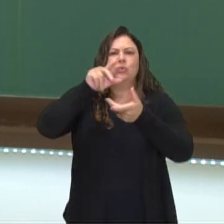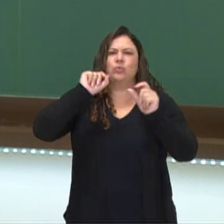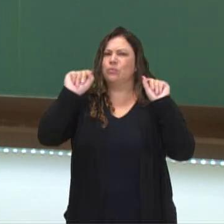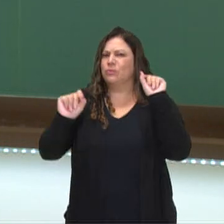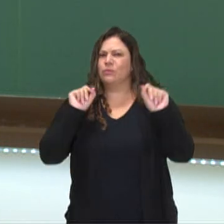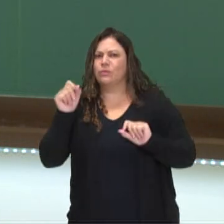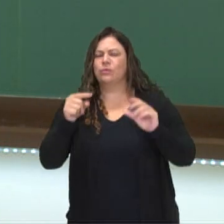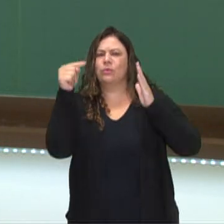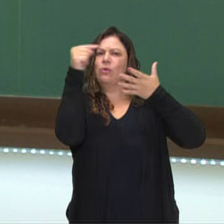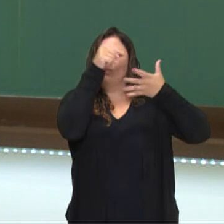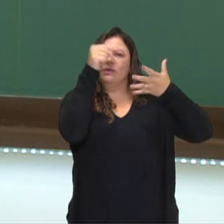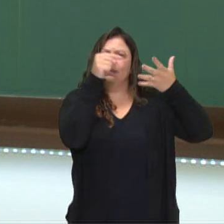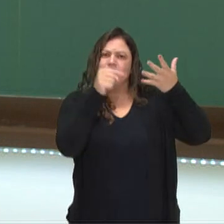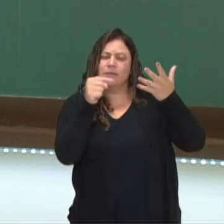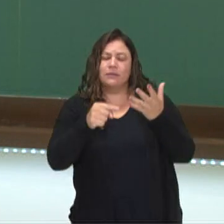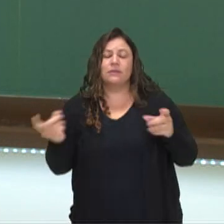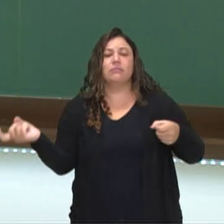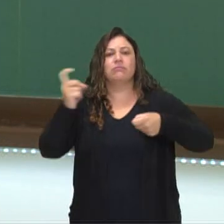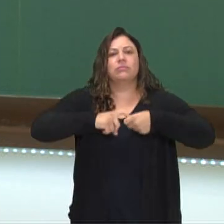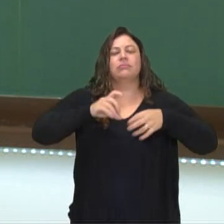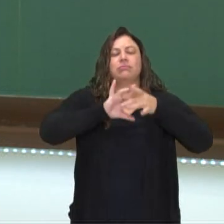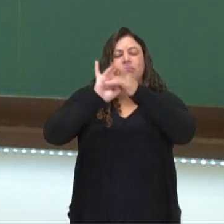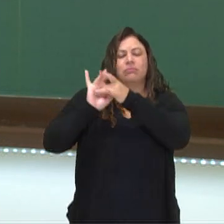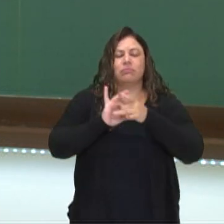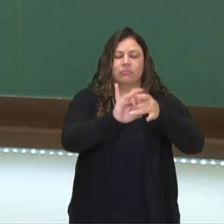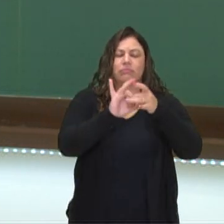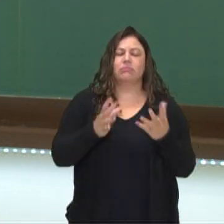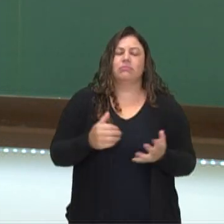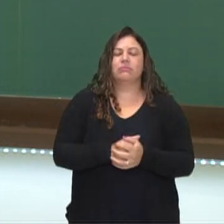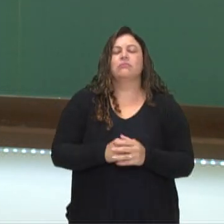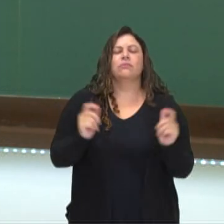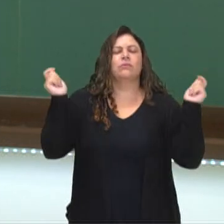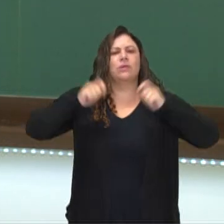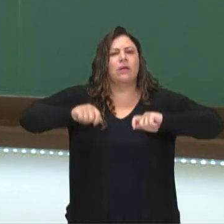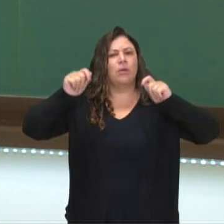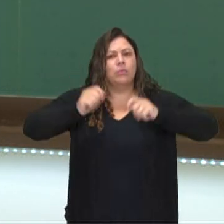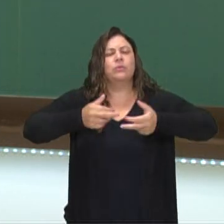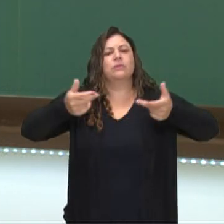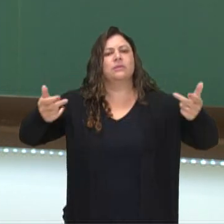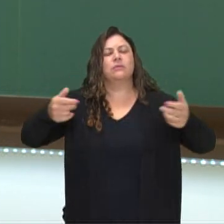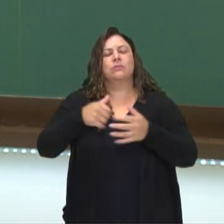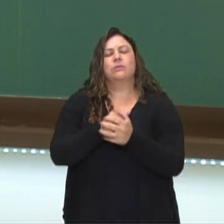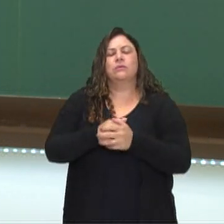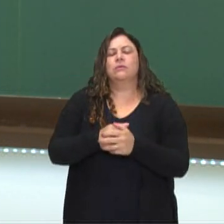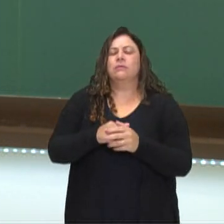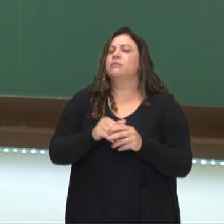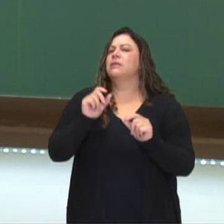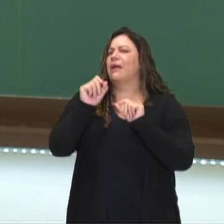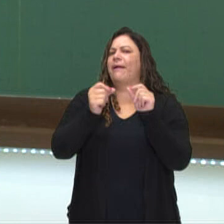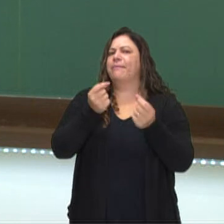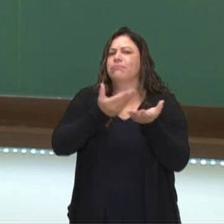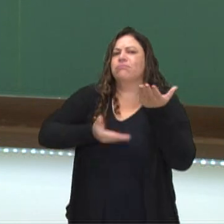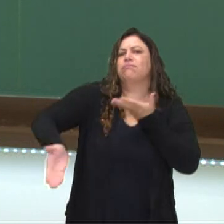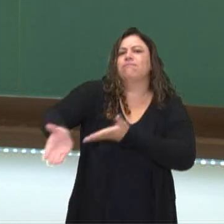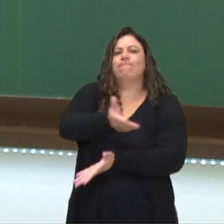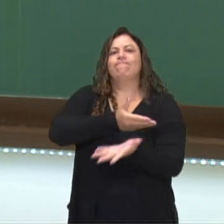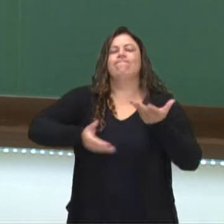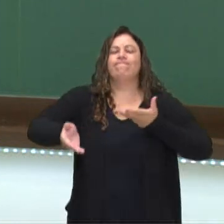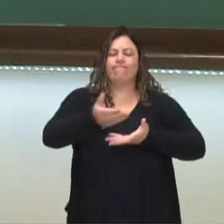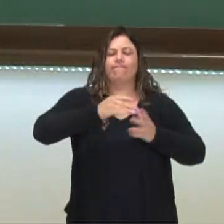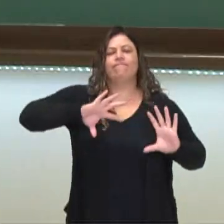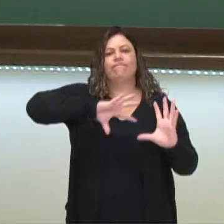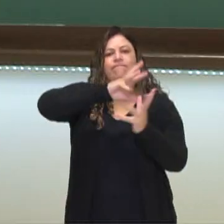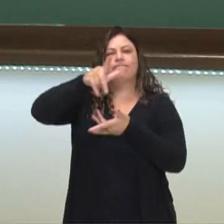são os elementos que vão fazer parte desses fluxos e o que vai possibilitar esses fluxos no mundo globalizado?